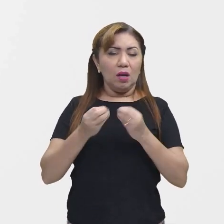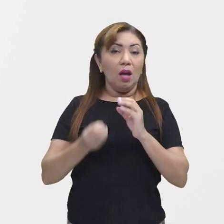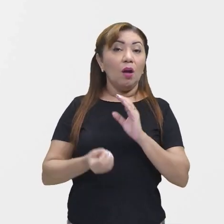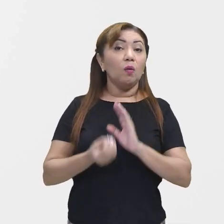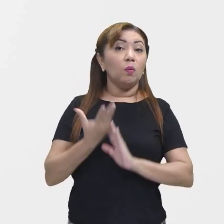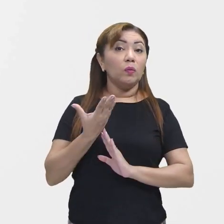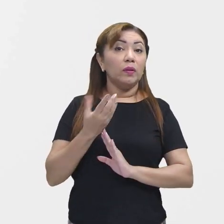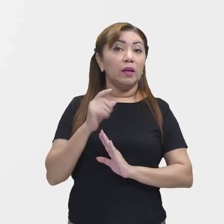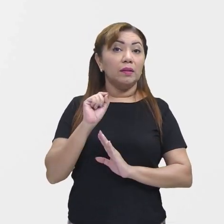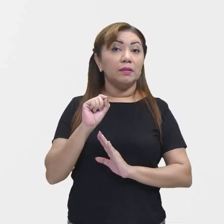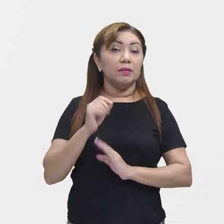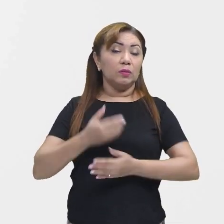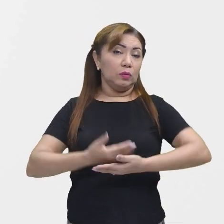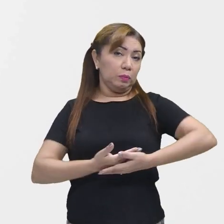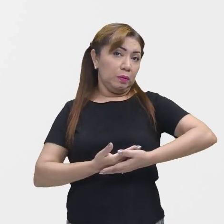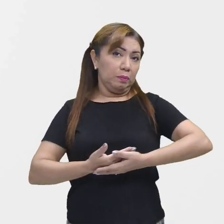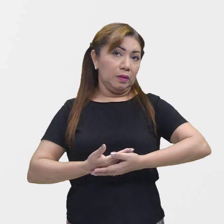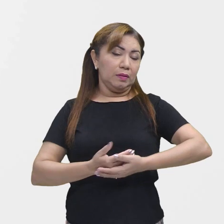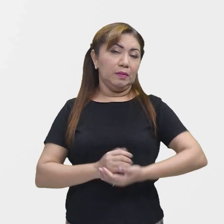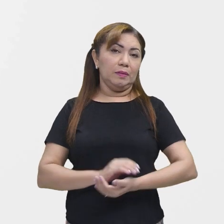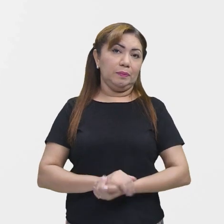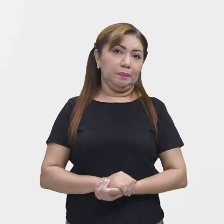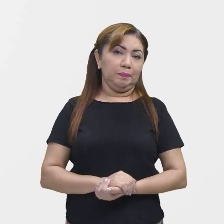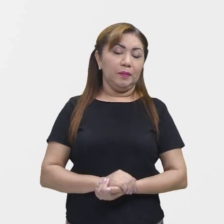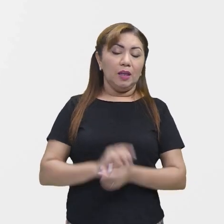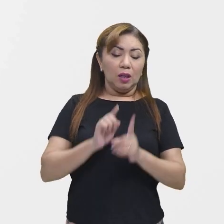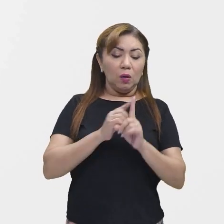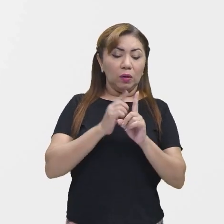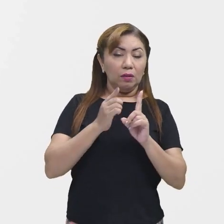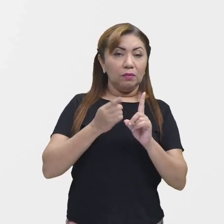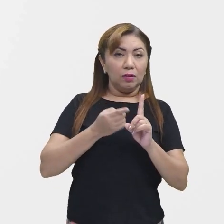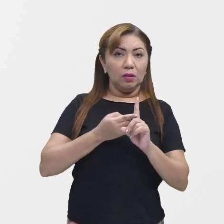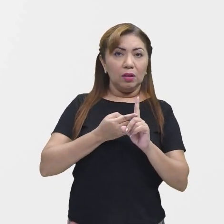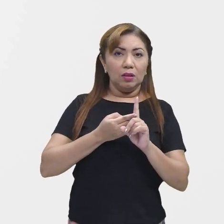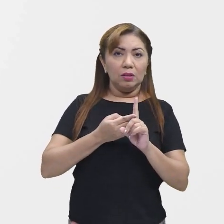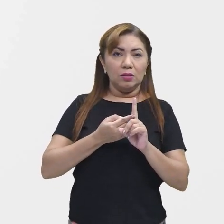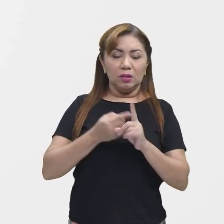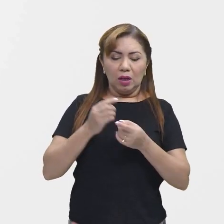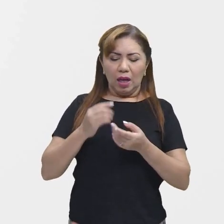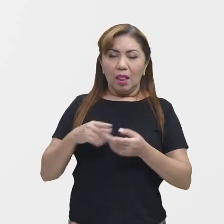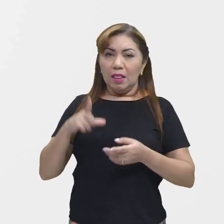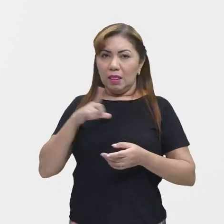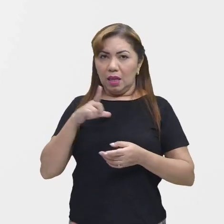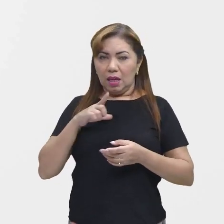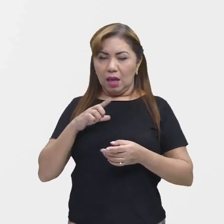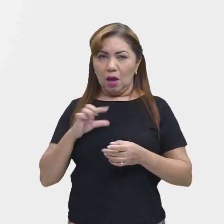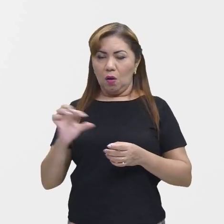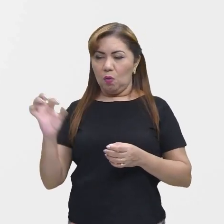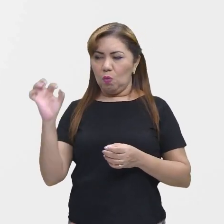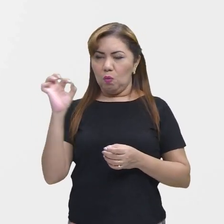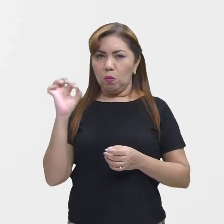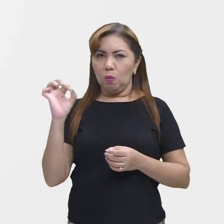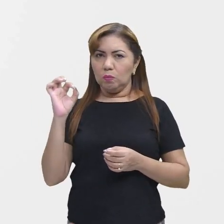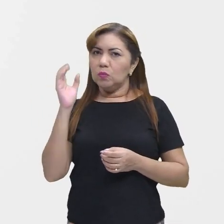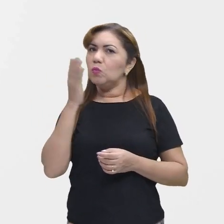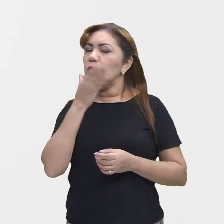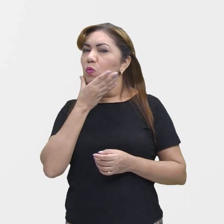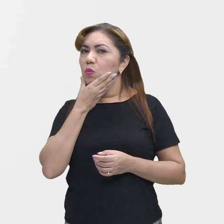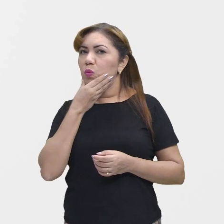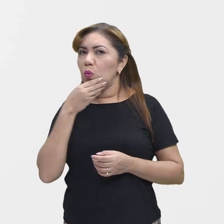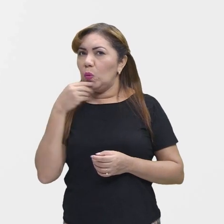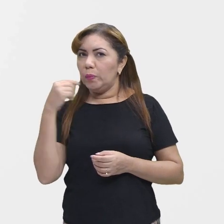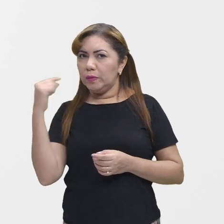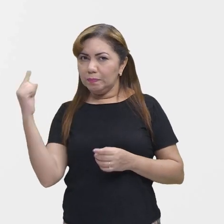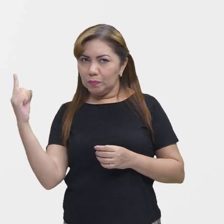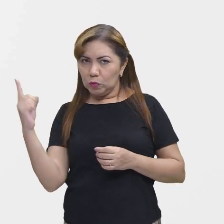das crianças. Desculpa. A gravidez é o resultado da fecundação do gameta feminino pelo masculino. Na nossa espécie,